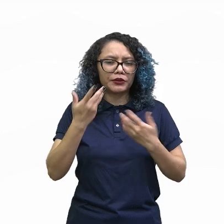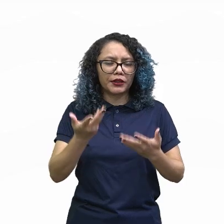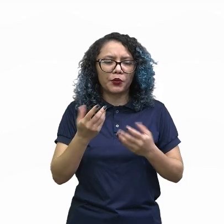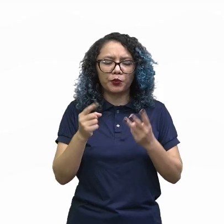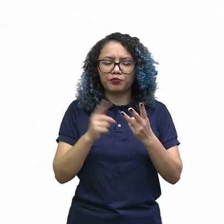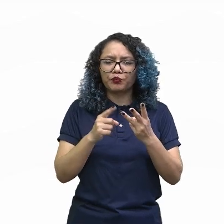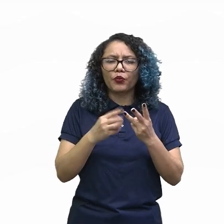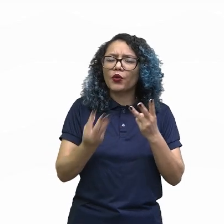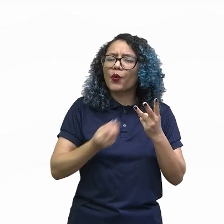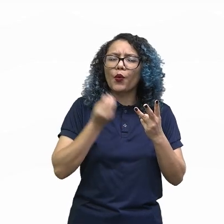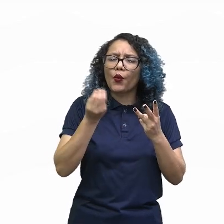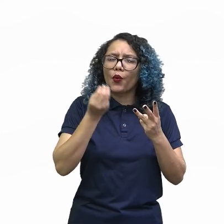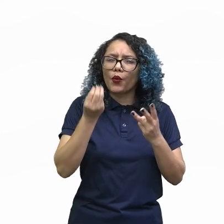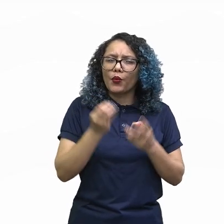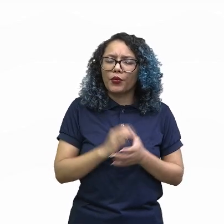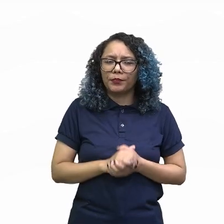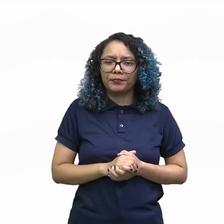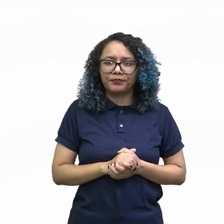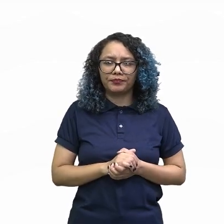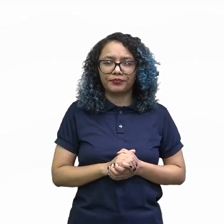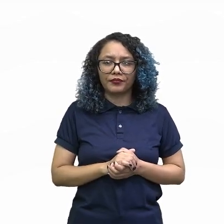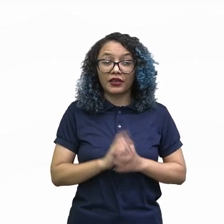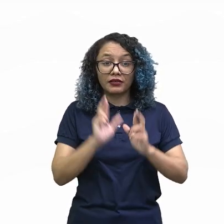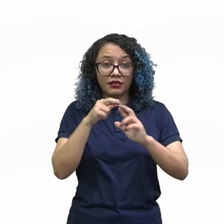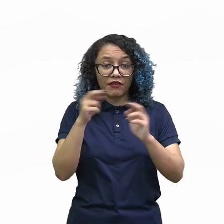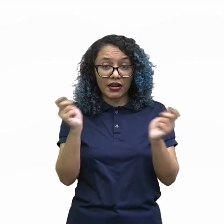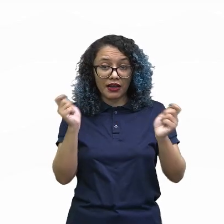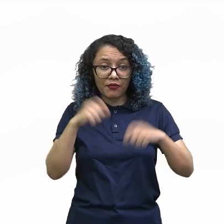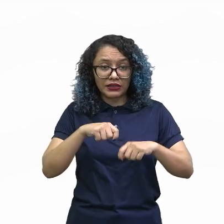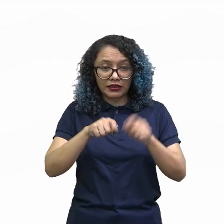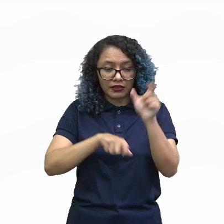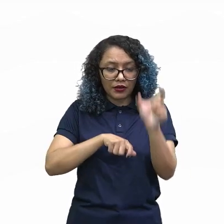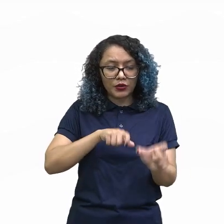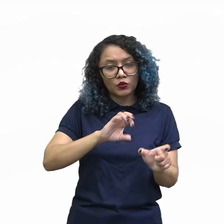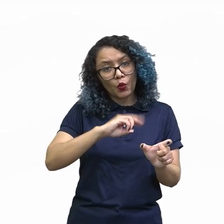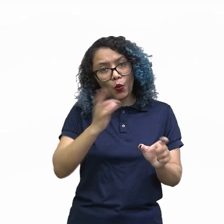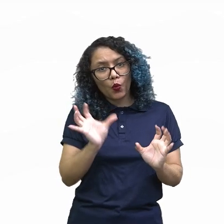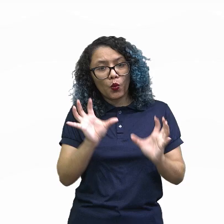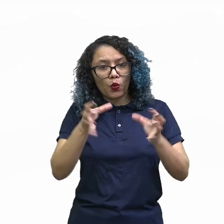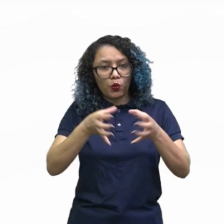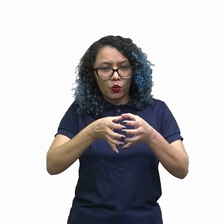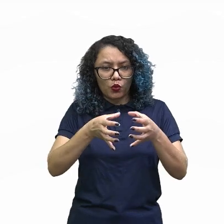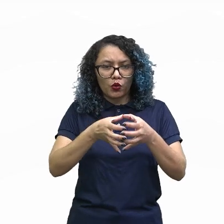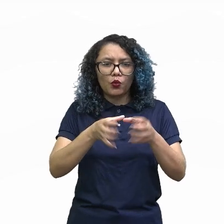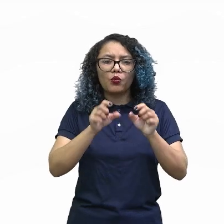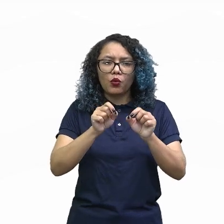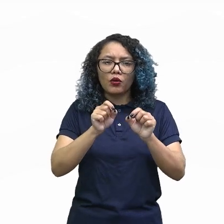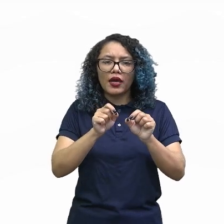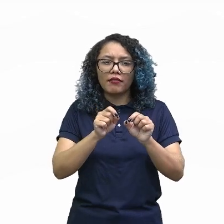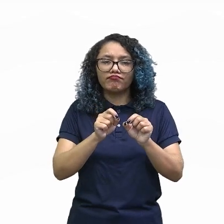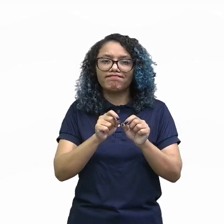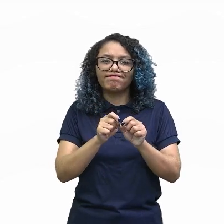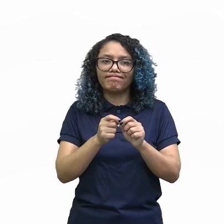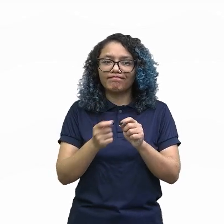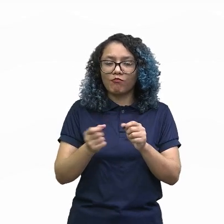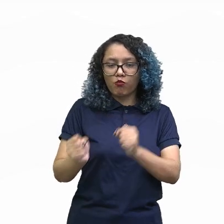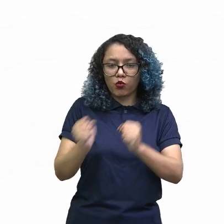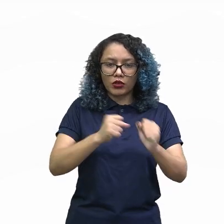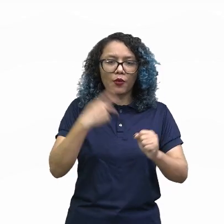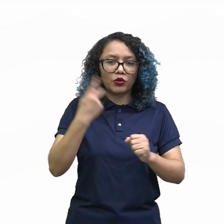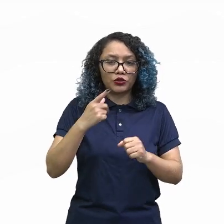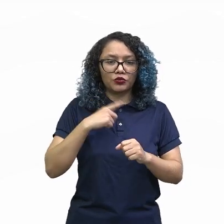partido diz respeito à capacidade de um indivíduo ou grupo de exercer poder político